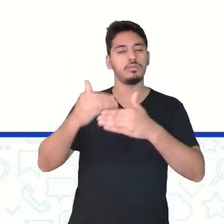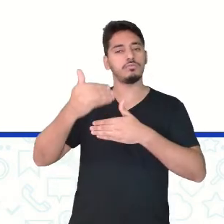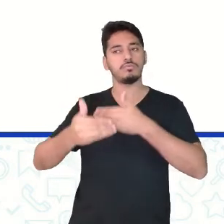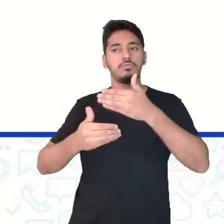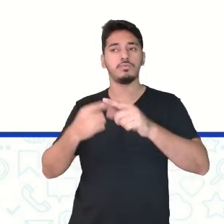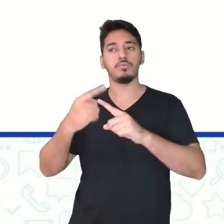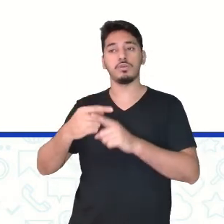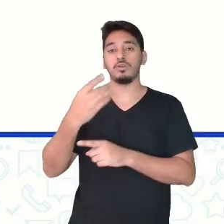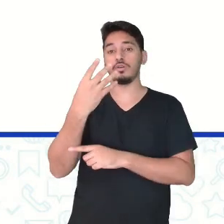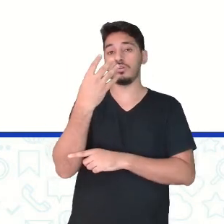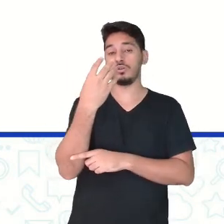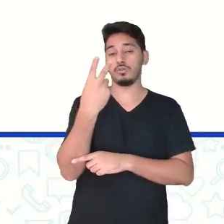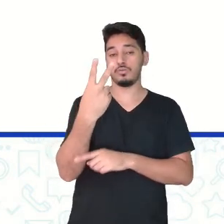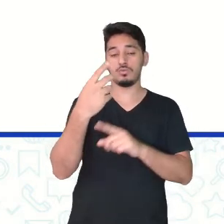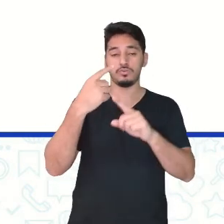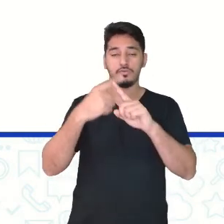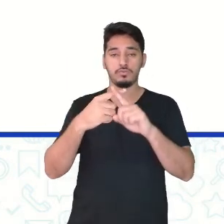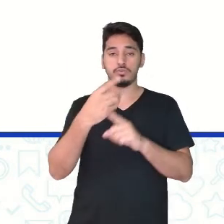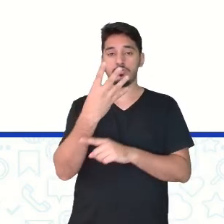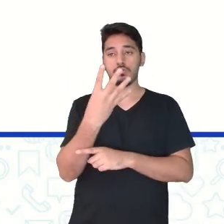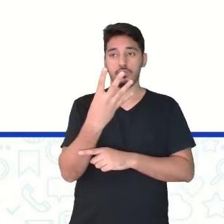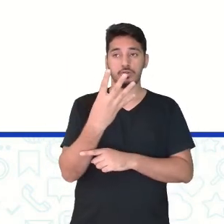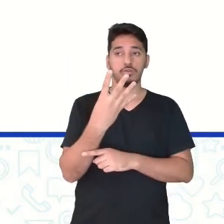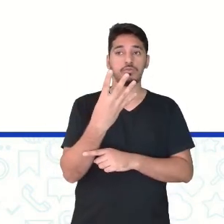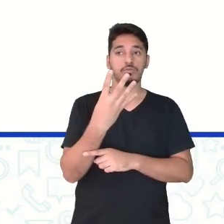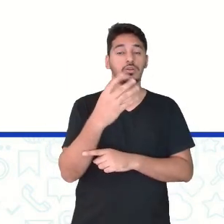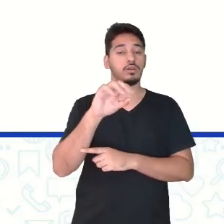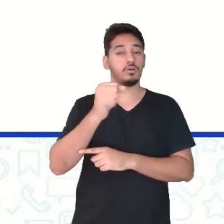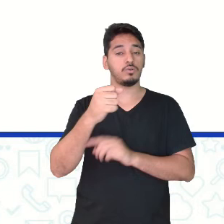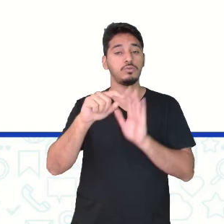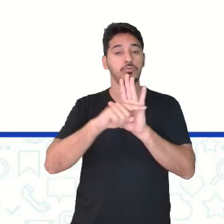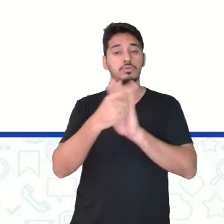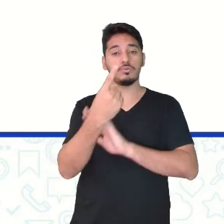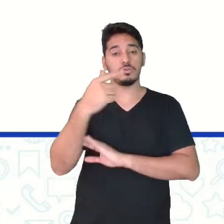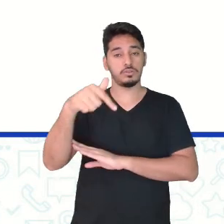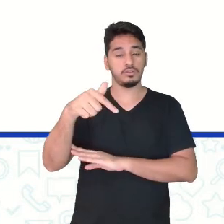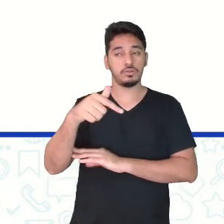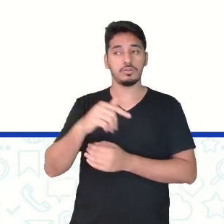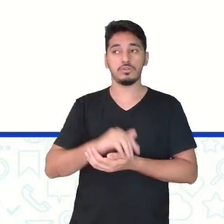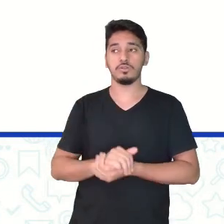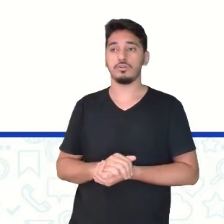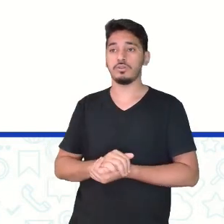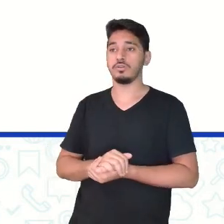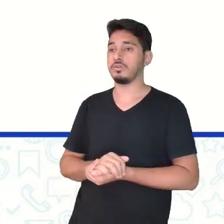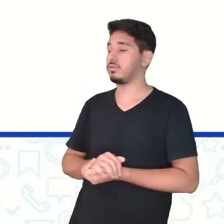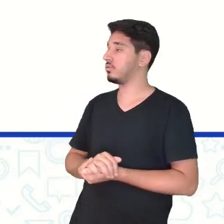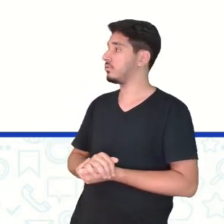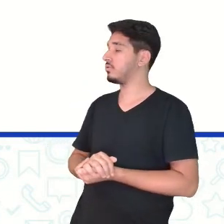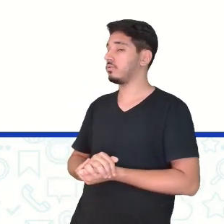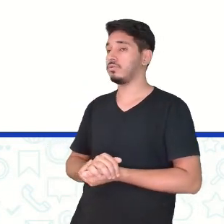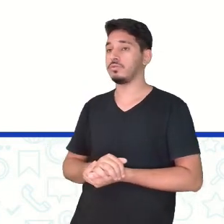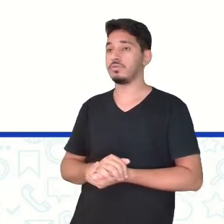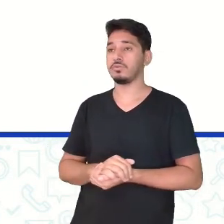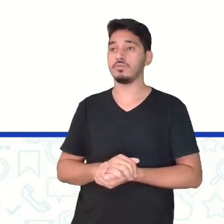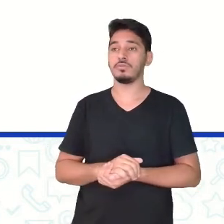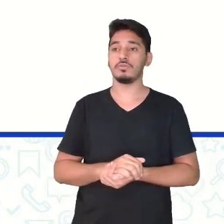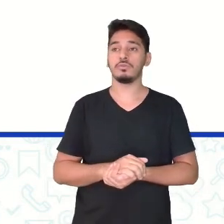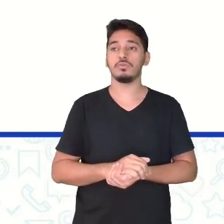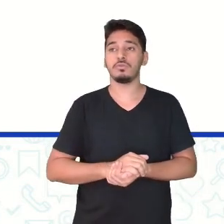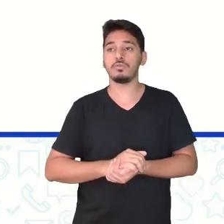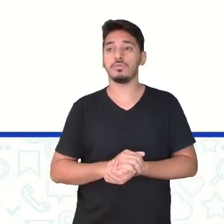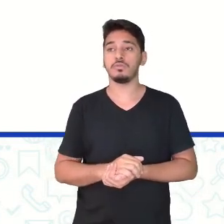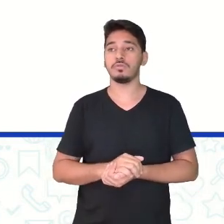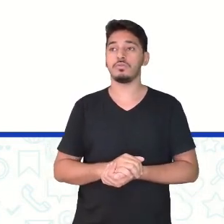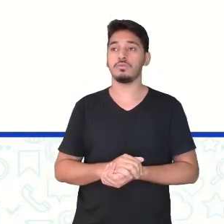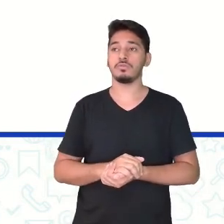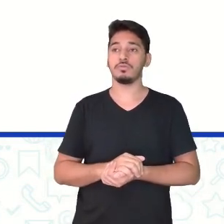2 vezes 4, 8, menos 1, 7. Então, veja que 2n Eu botei mais um, mas é menos um a letra D ali. Lá em cima,